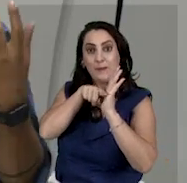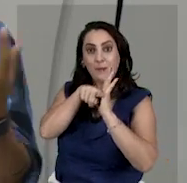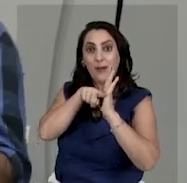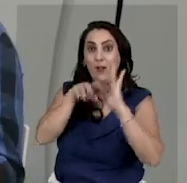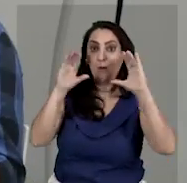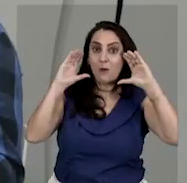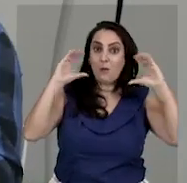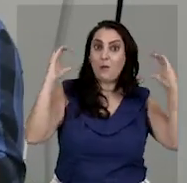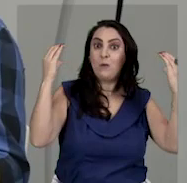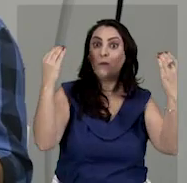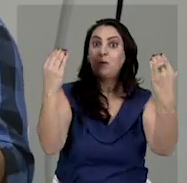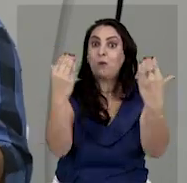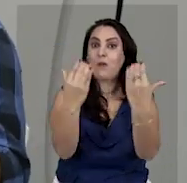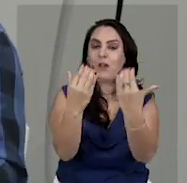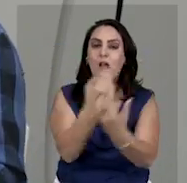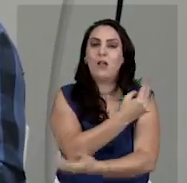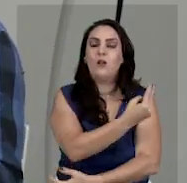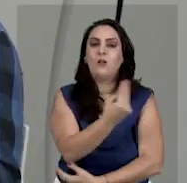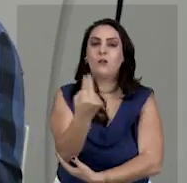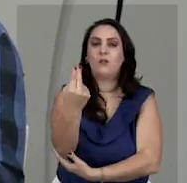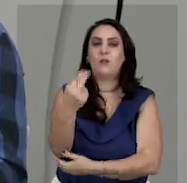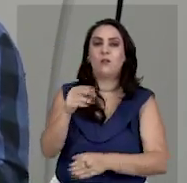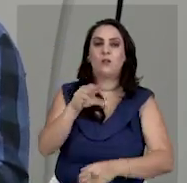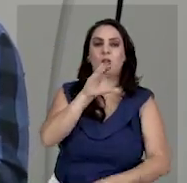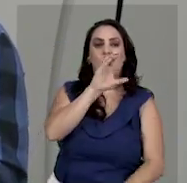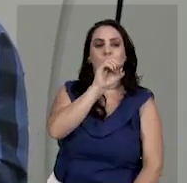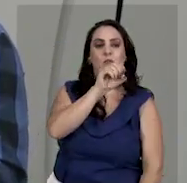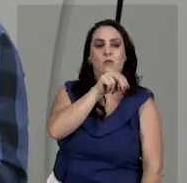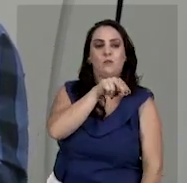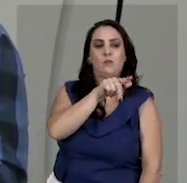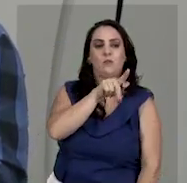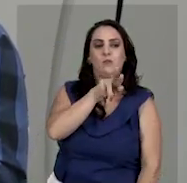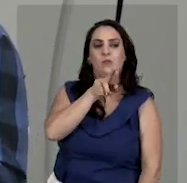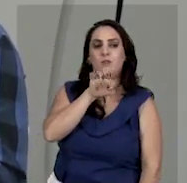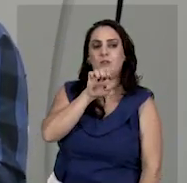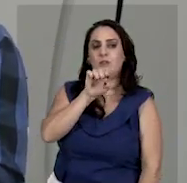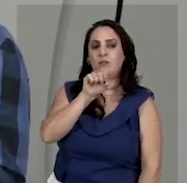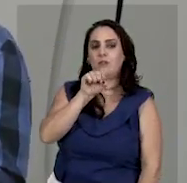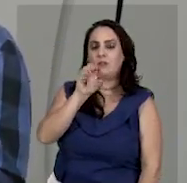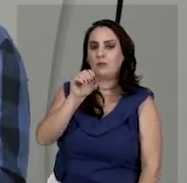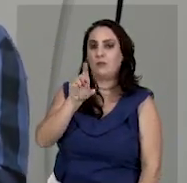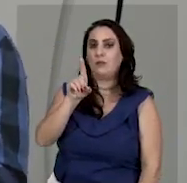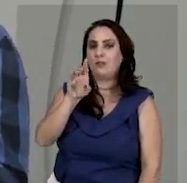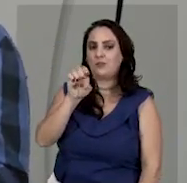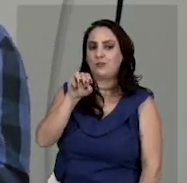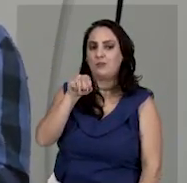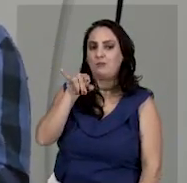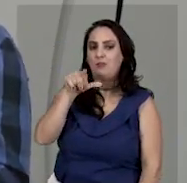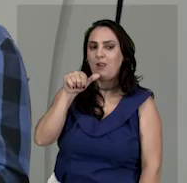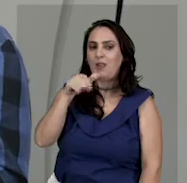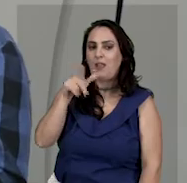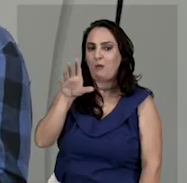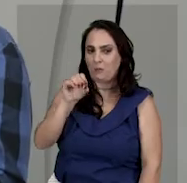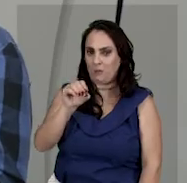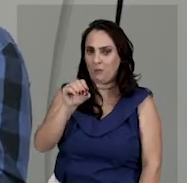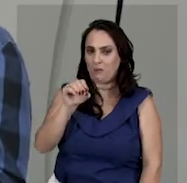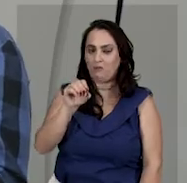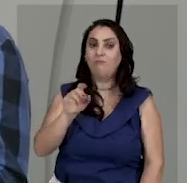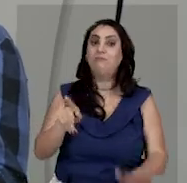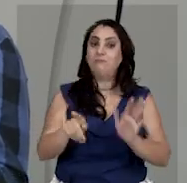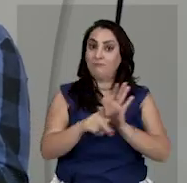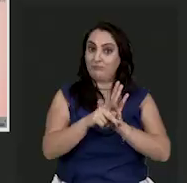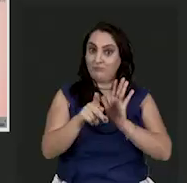reúnem mundialmente e definem o que seria então a educação dos surdos. E lá no Congresso de Milão tem essa imagem